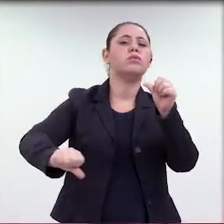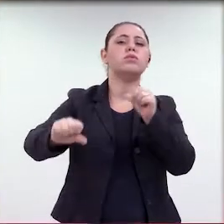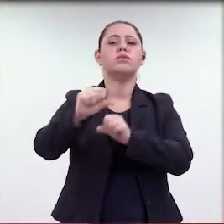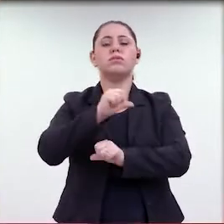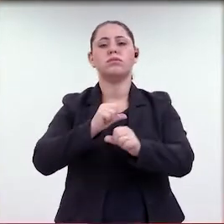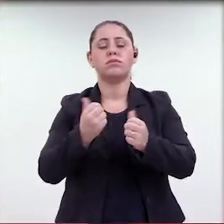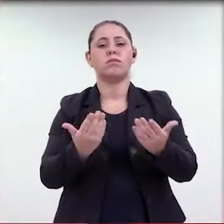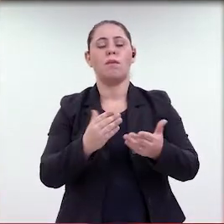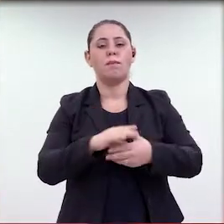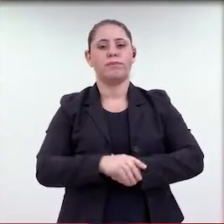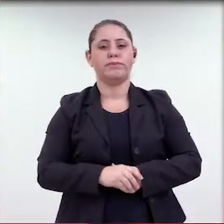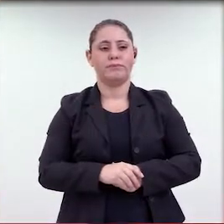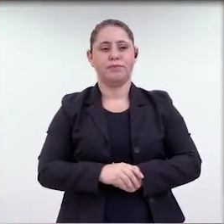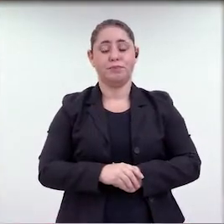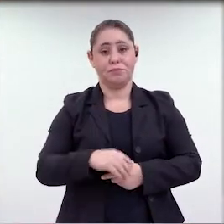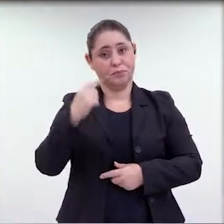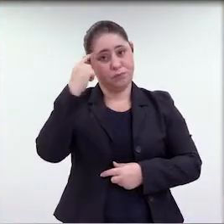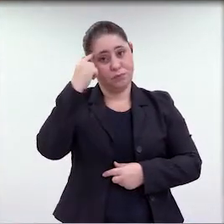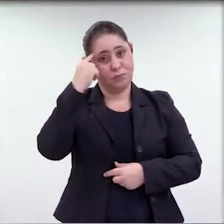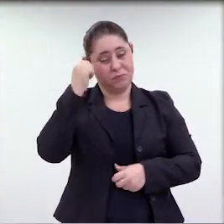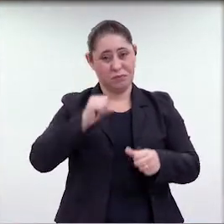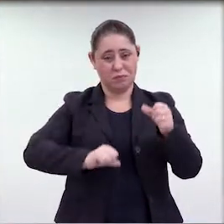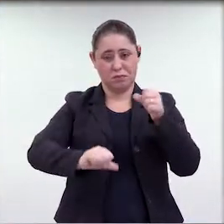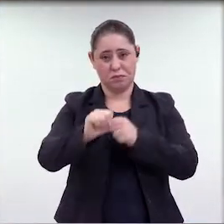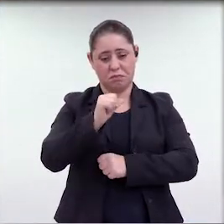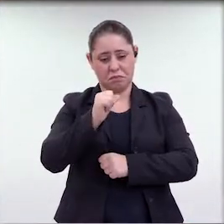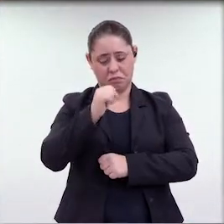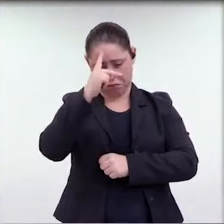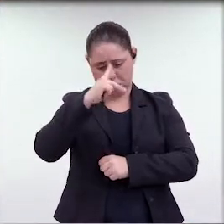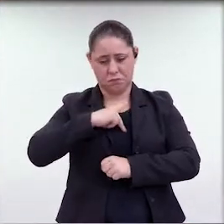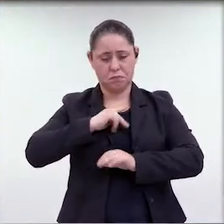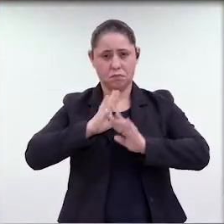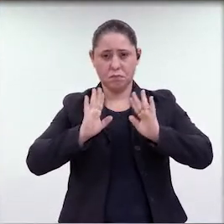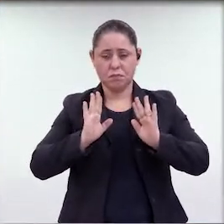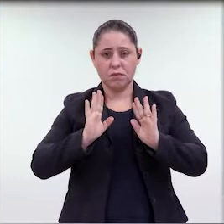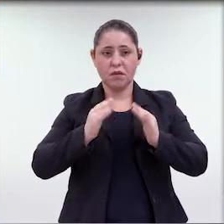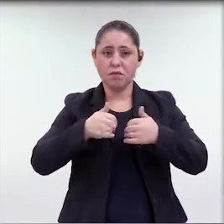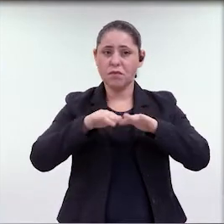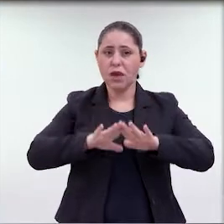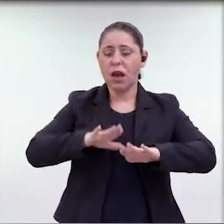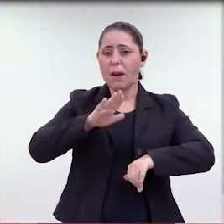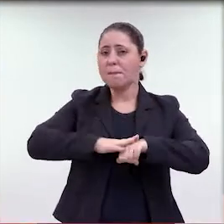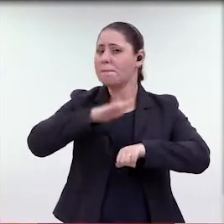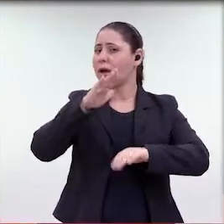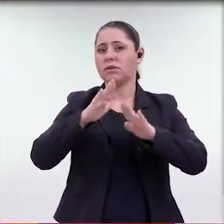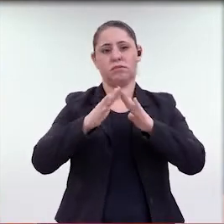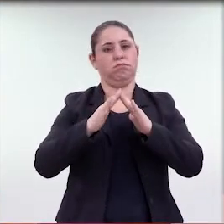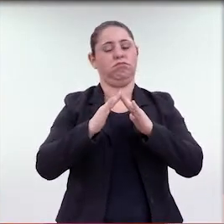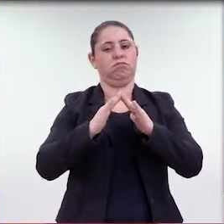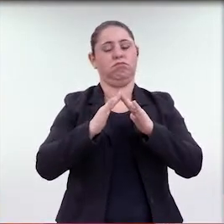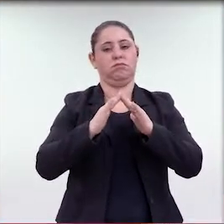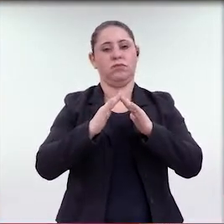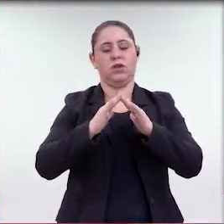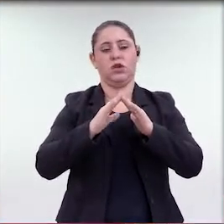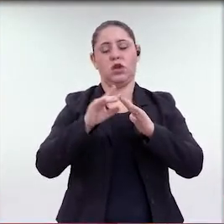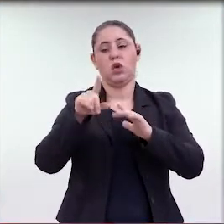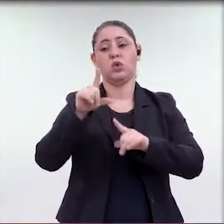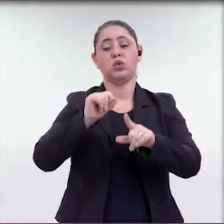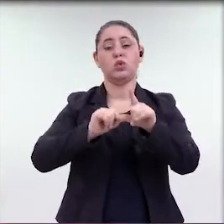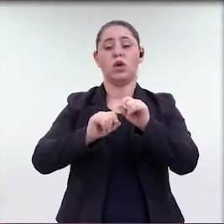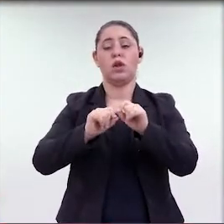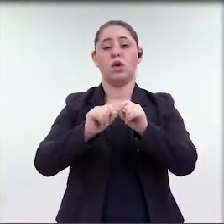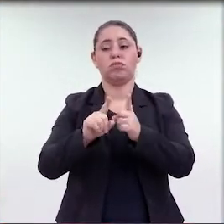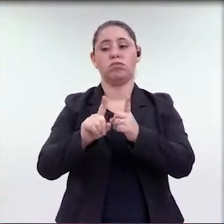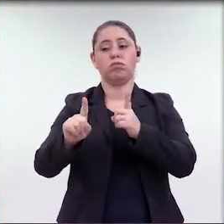que mudou nessa sua rotina? Eu acho que mudou, assim, para mim, a questão de ficar mais em casa, né? Eu